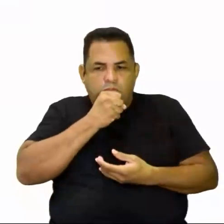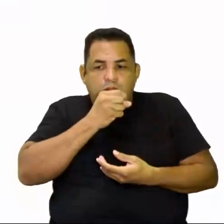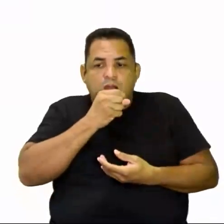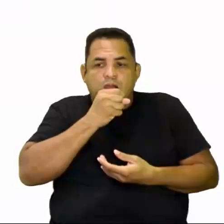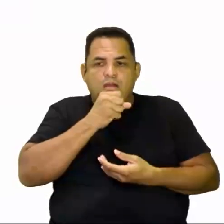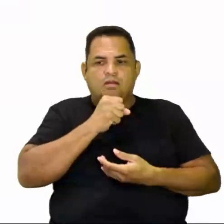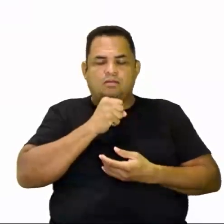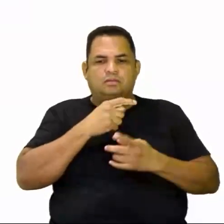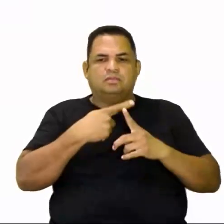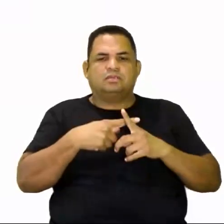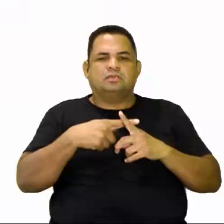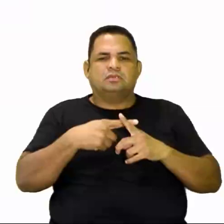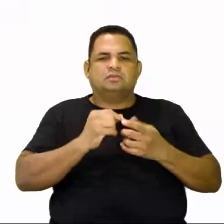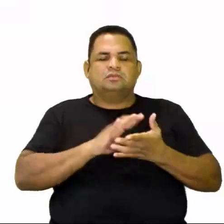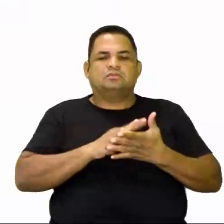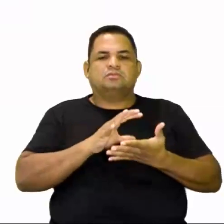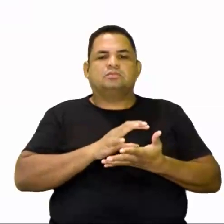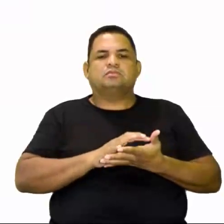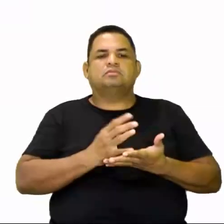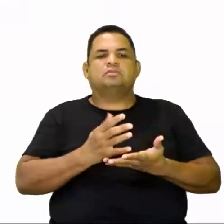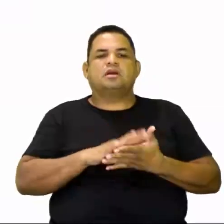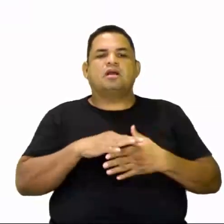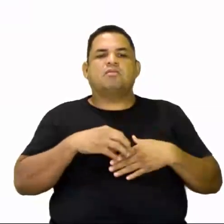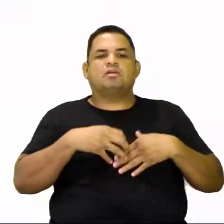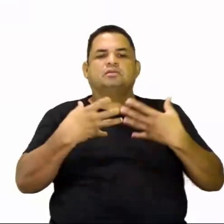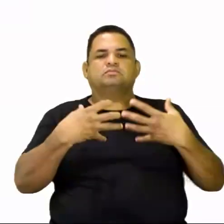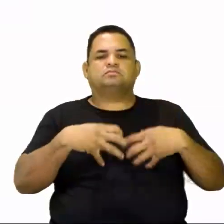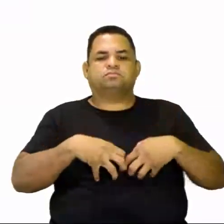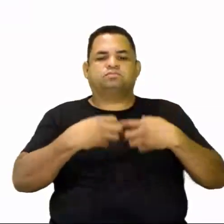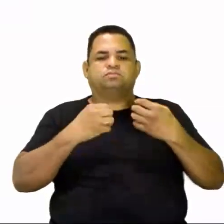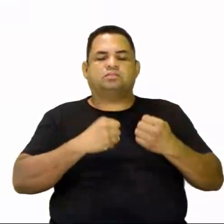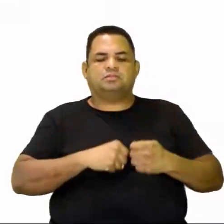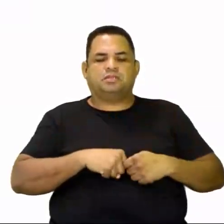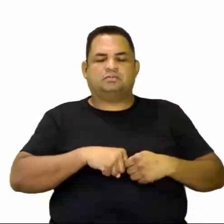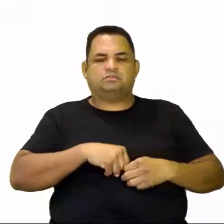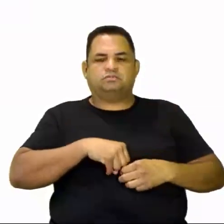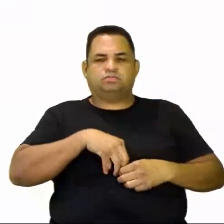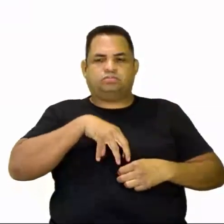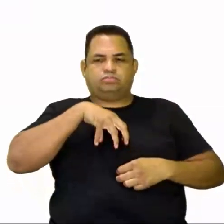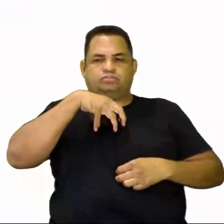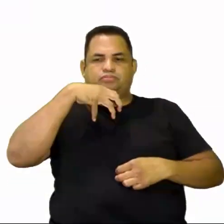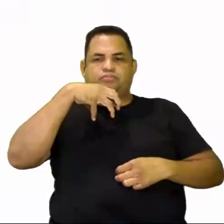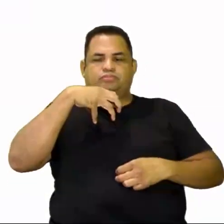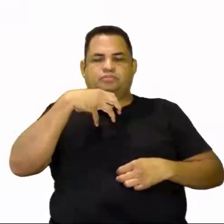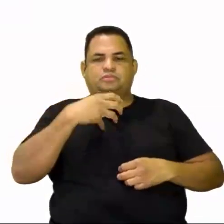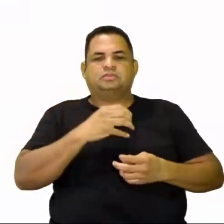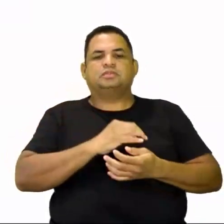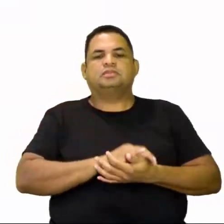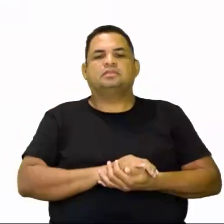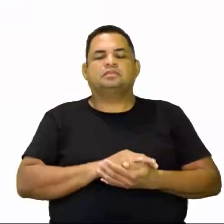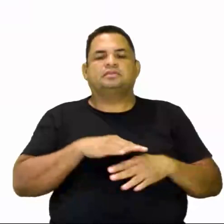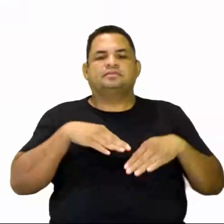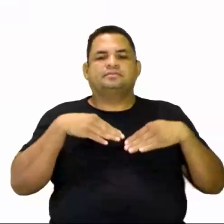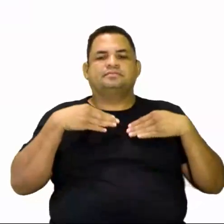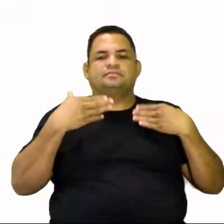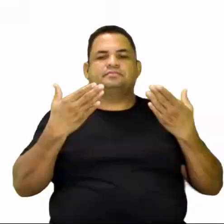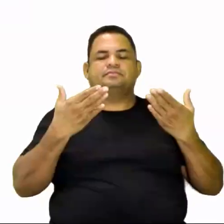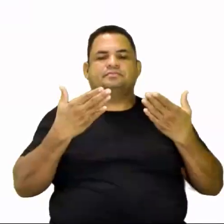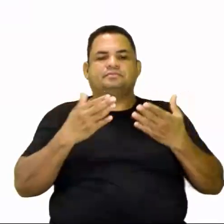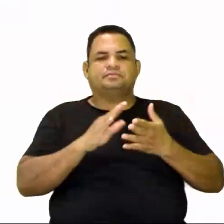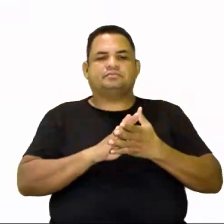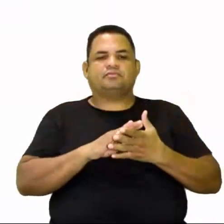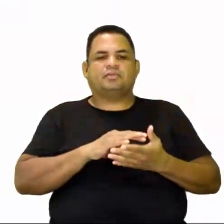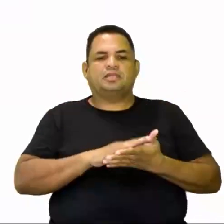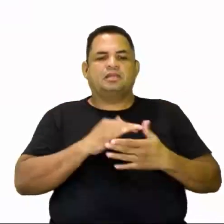assim, porque acumula CO2 e ele é liberado. No entanto, aquela ação